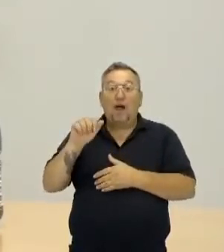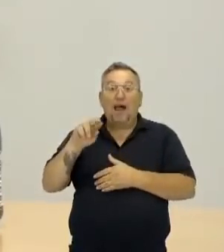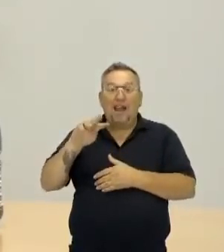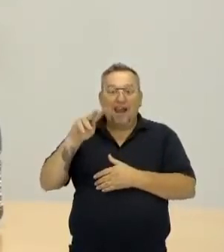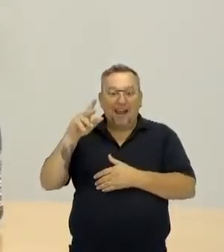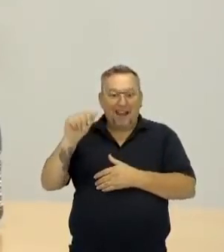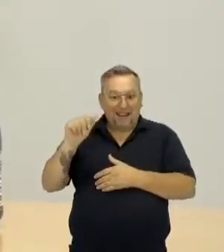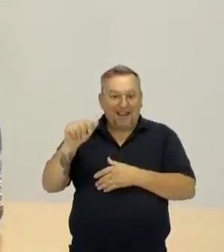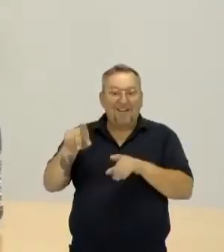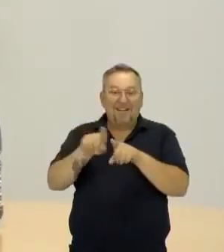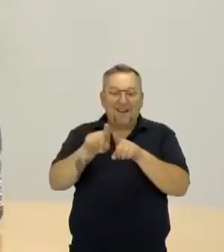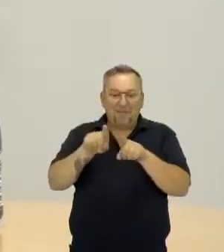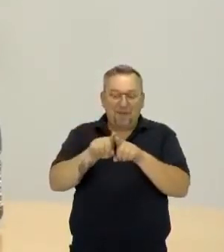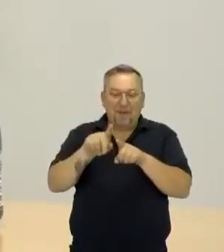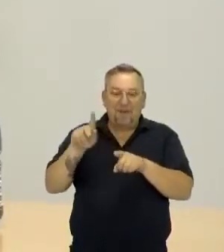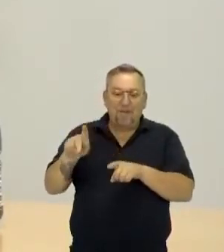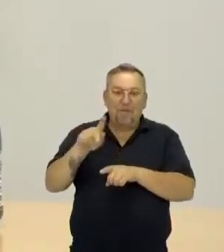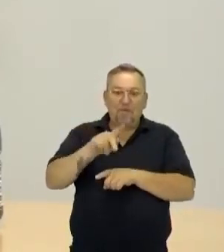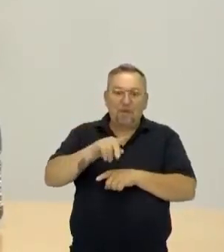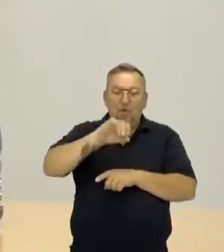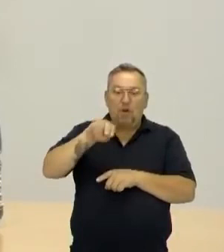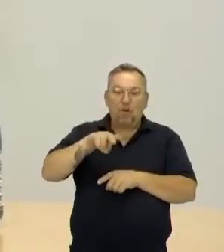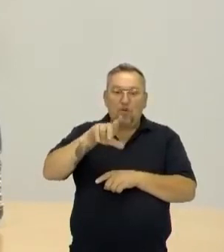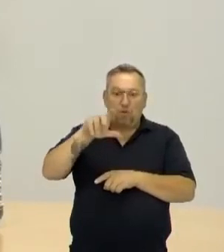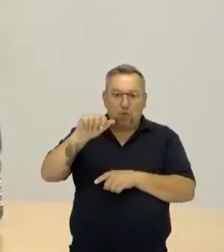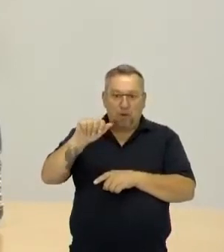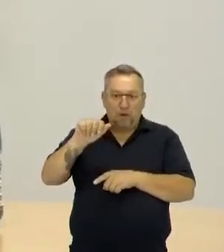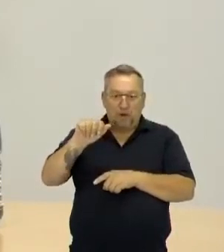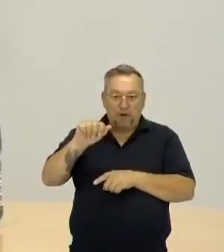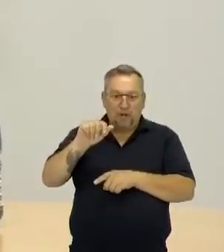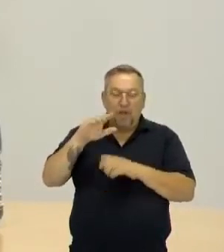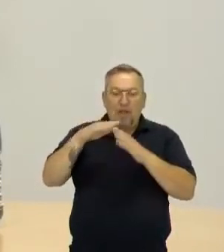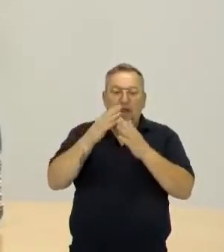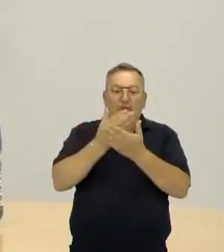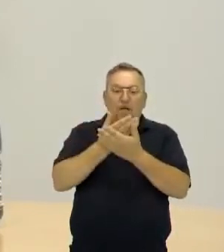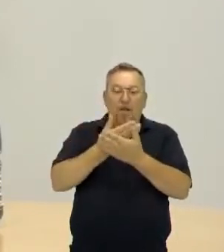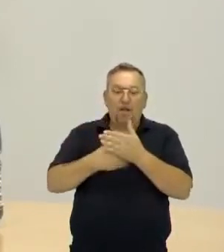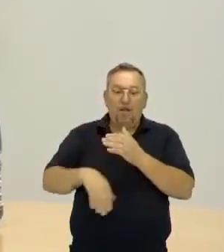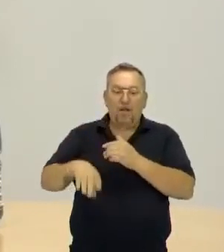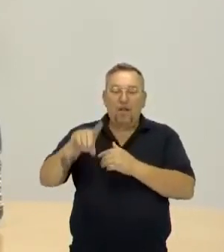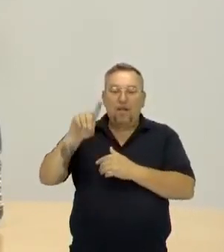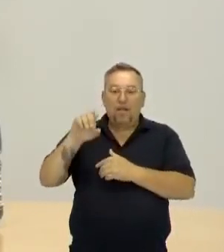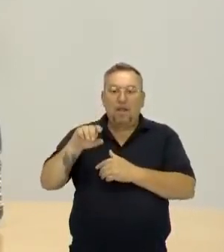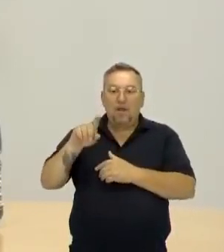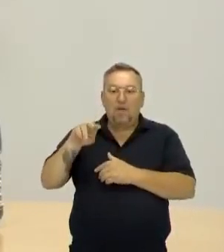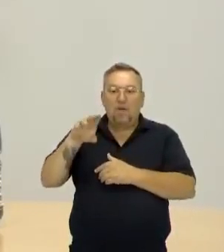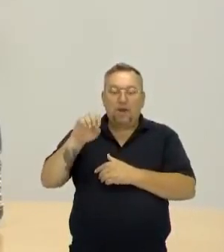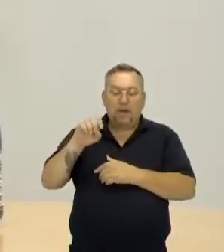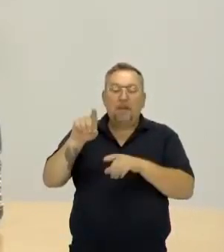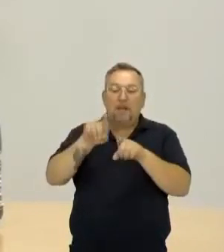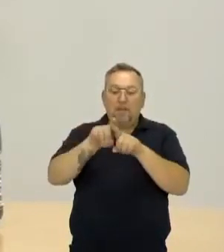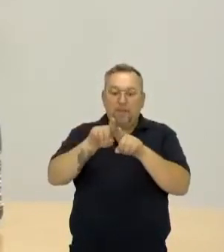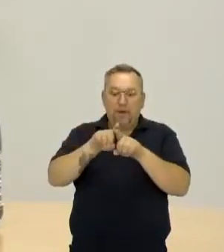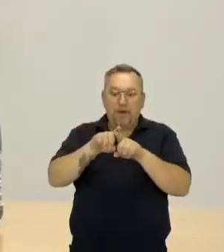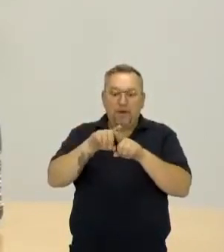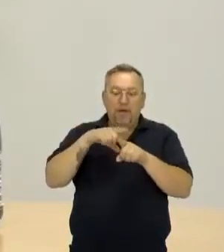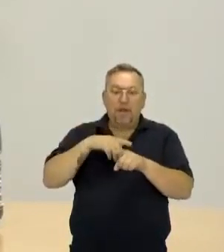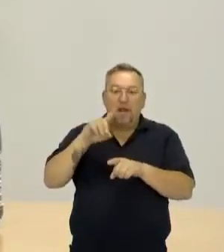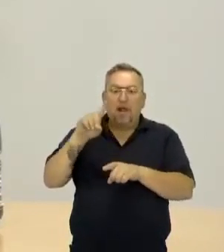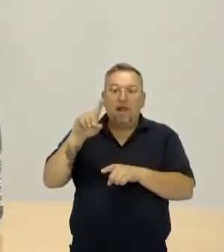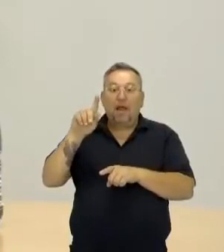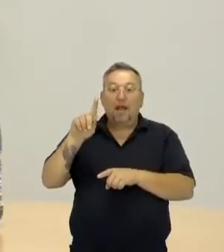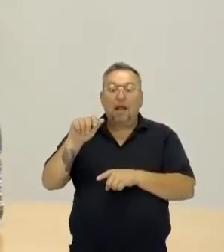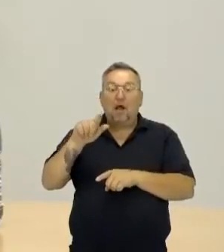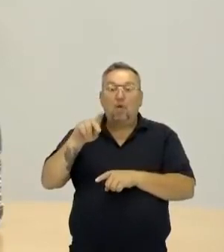anos. Tem a professora Júlia Ellen Reis, de lá da escola Dagoberto, em Itanhaém. Tem a escola Galdino de Castro,